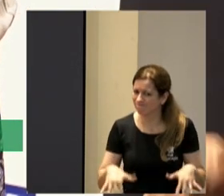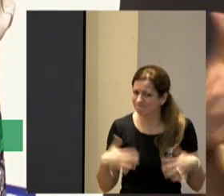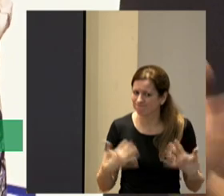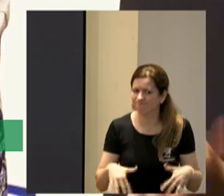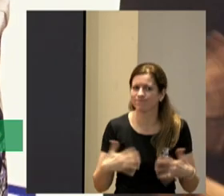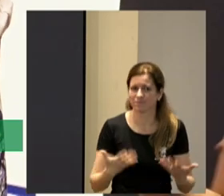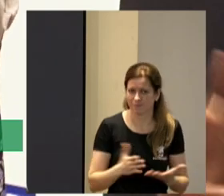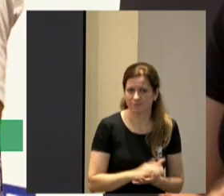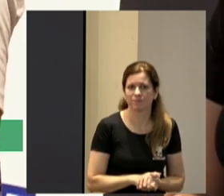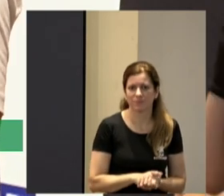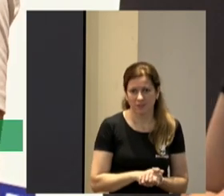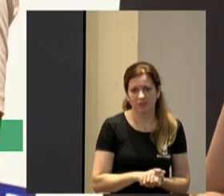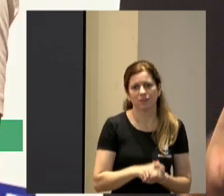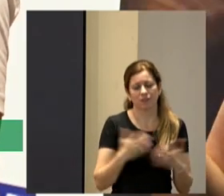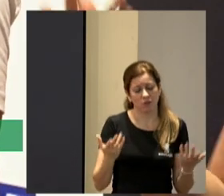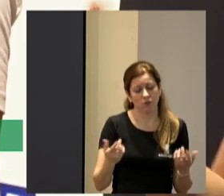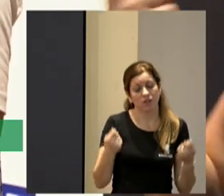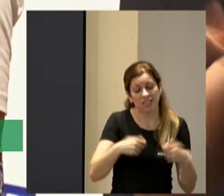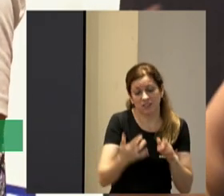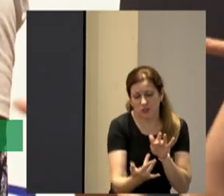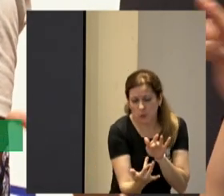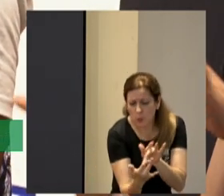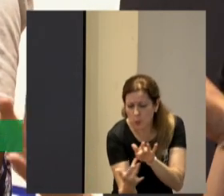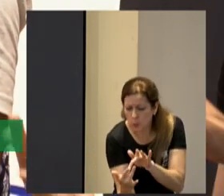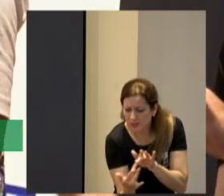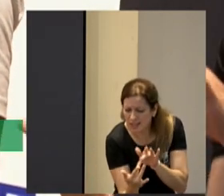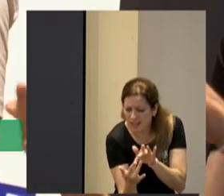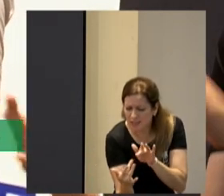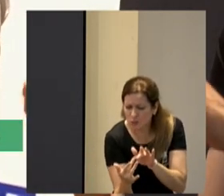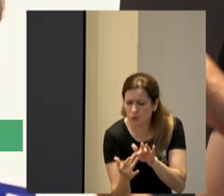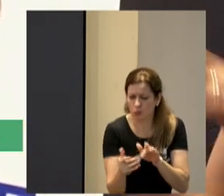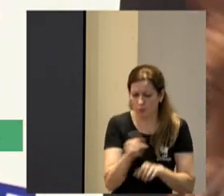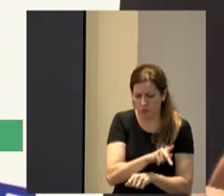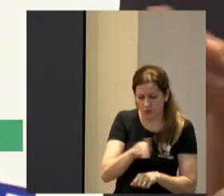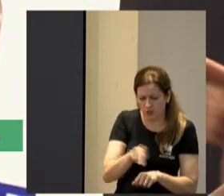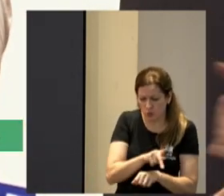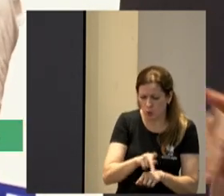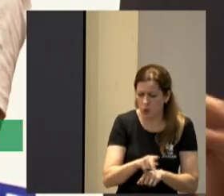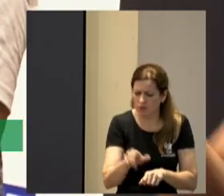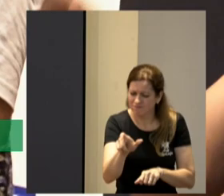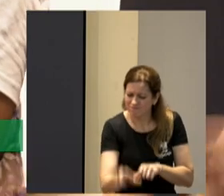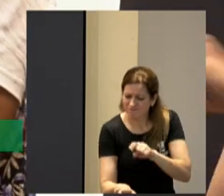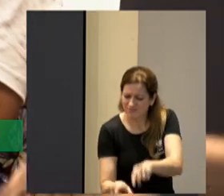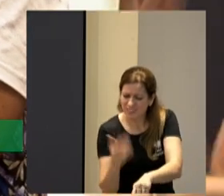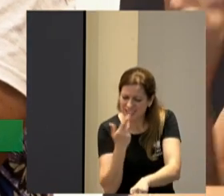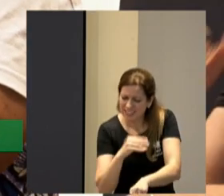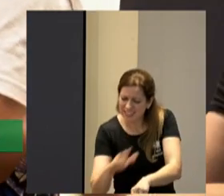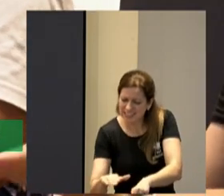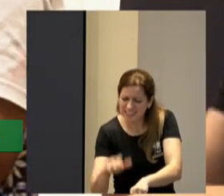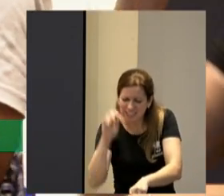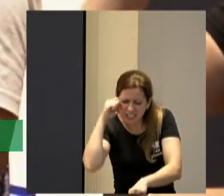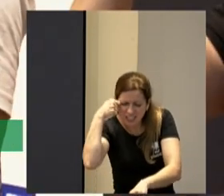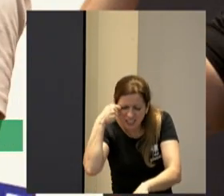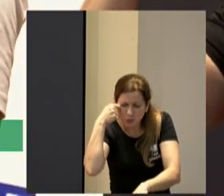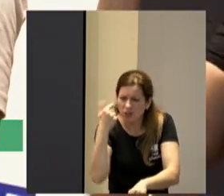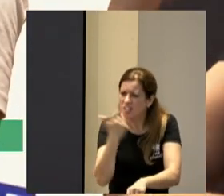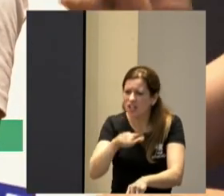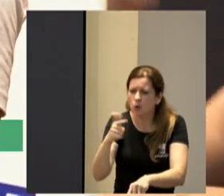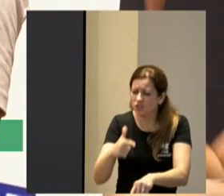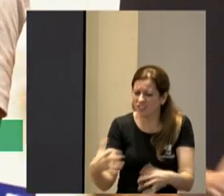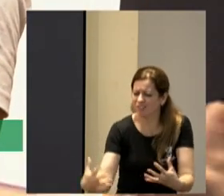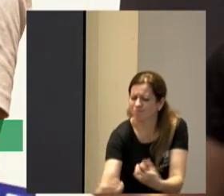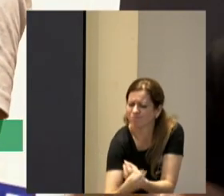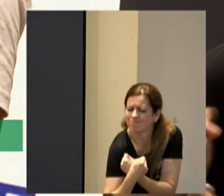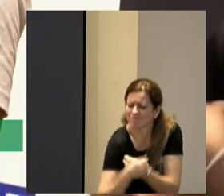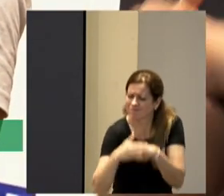com o professor nas relações afetivas era mínimo, que não havia nenhum contexto de afago e de amor, como diz